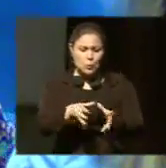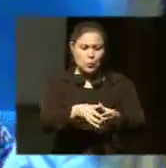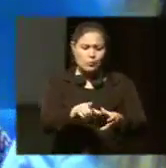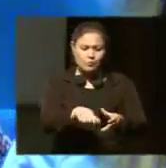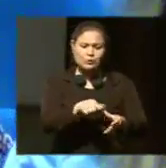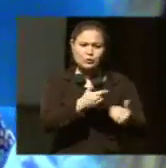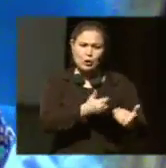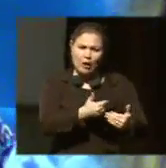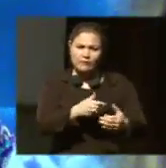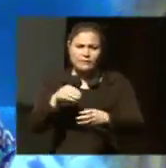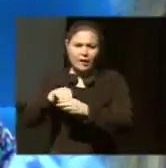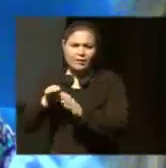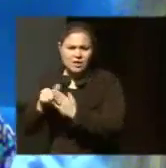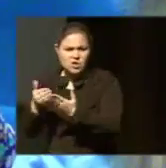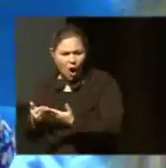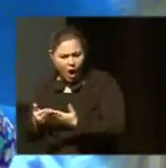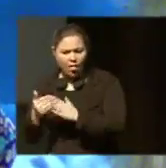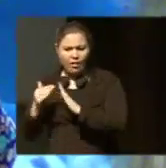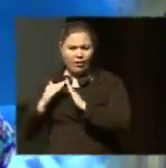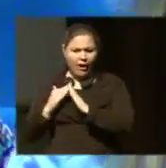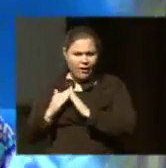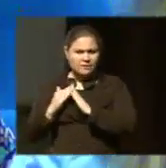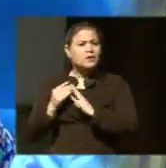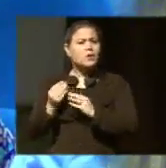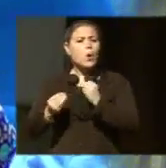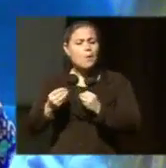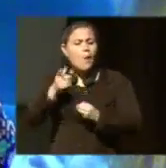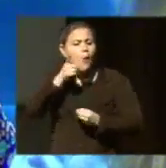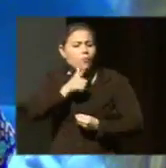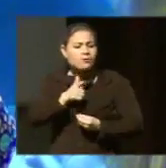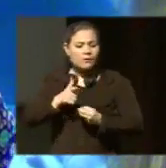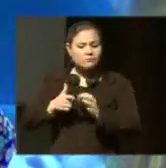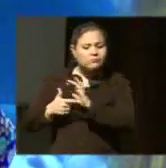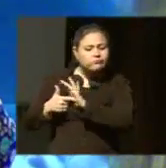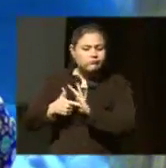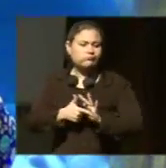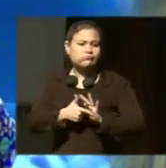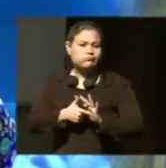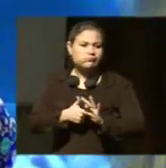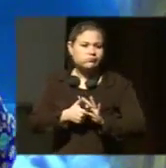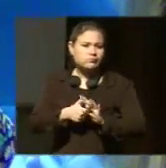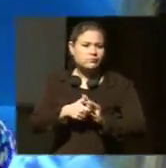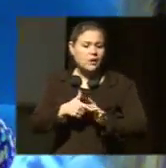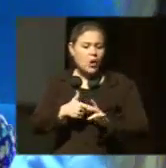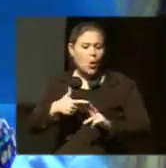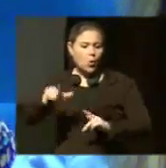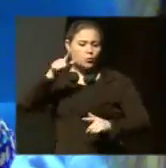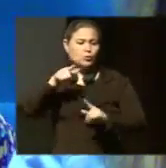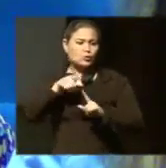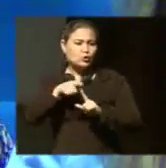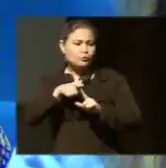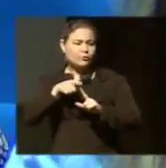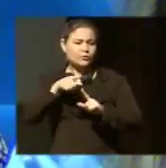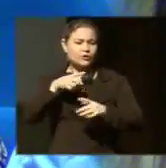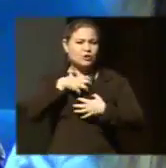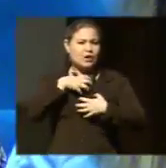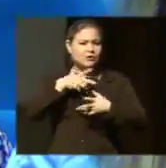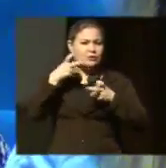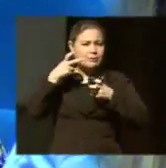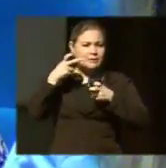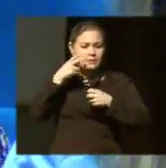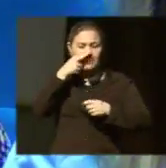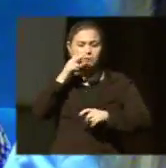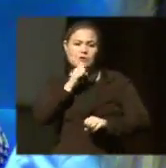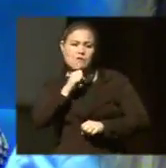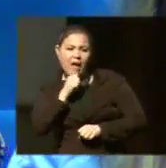na escola, em casa? Como que a gente consegue vender essa outra visão de velho, de idoso, que é o que